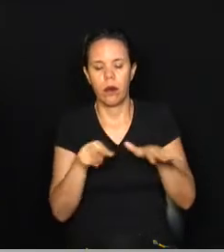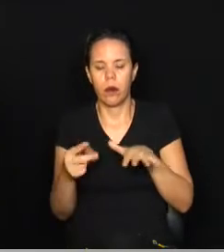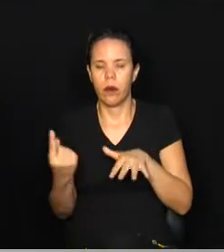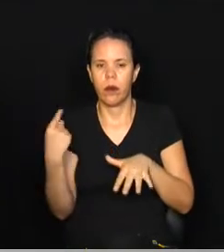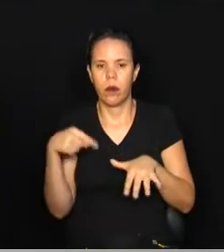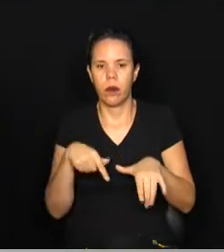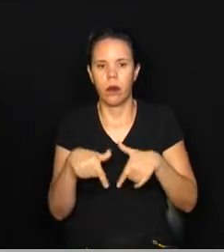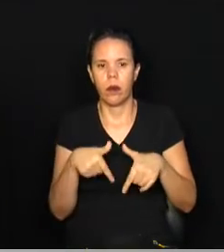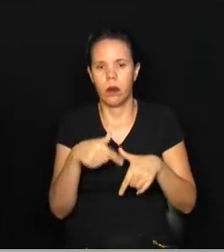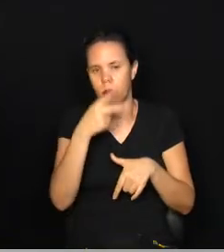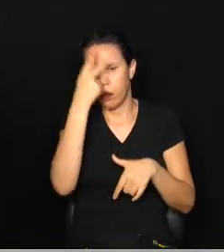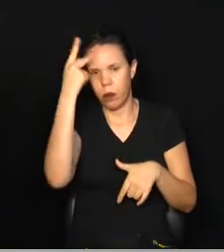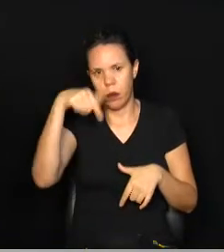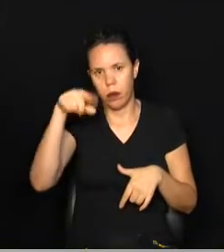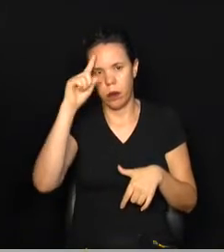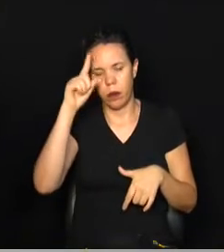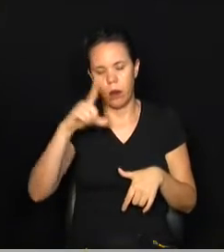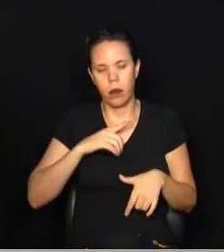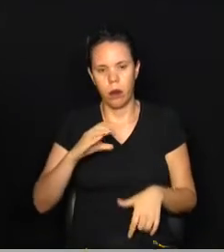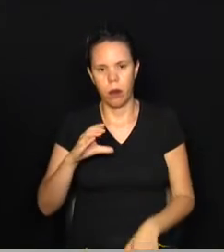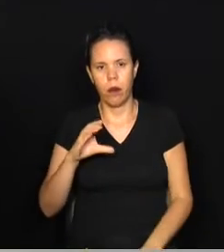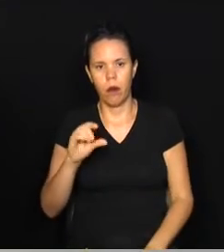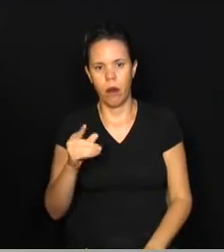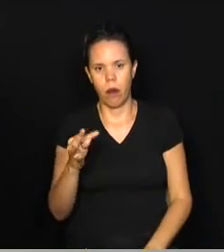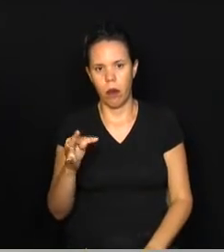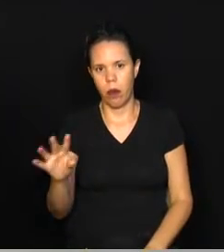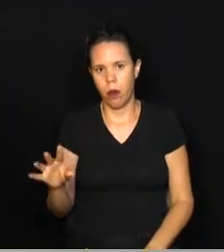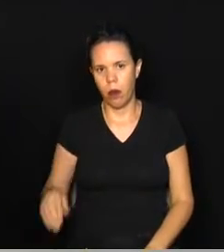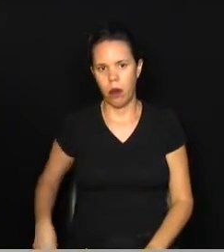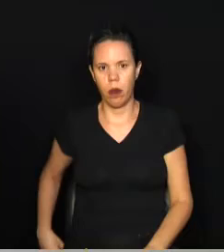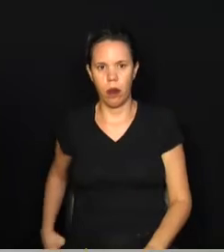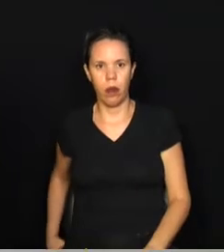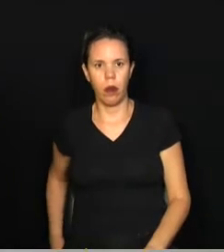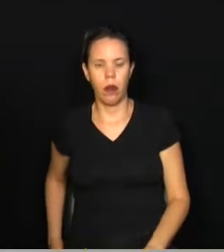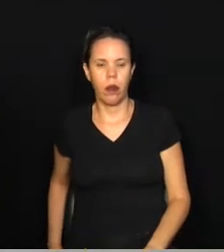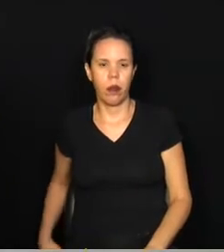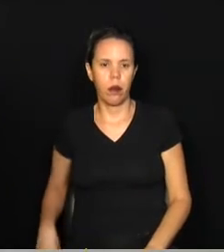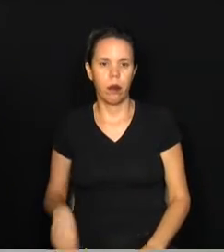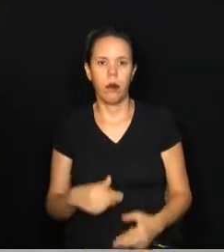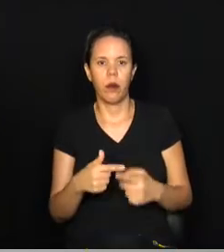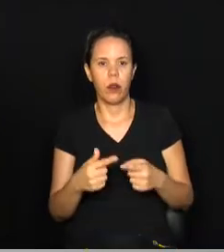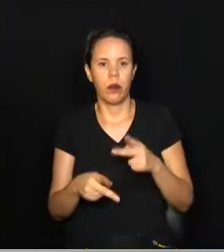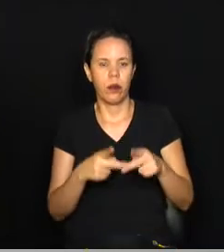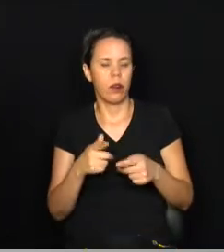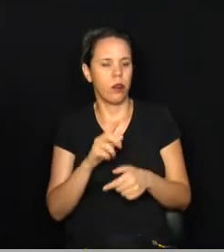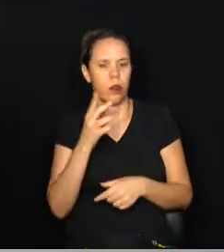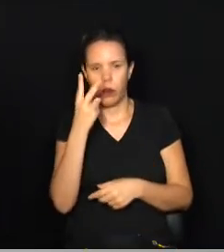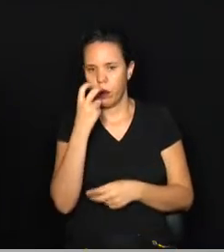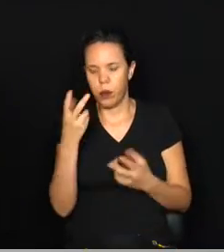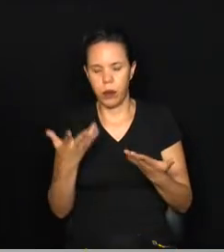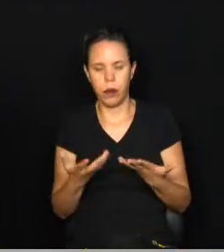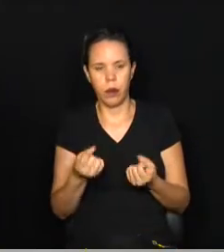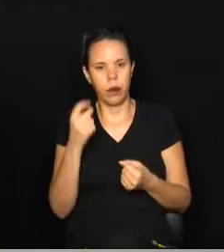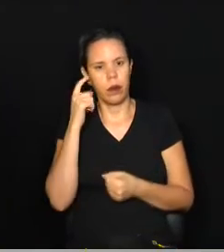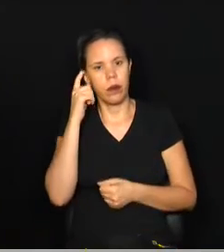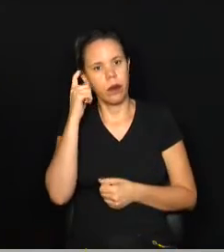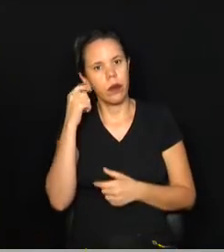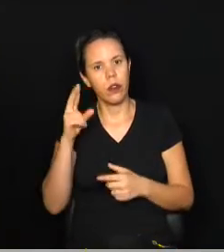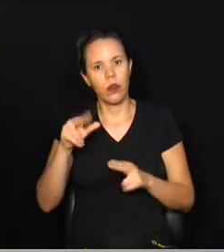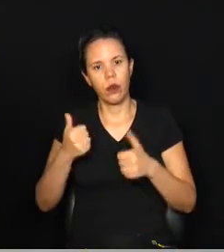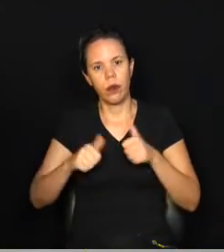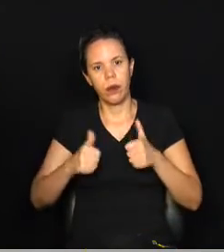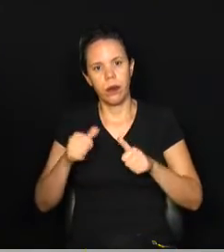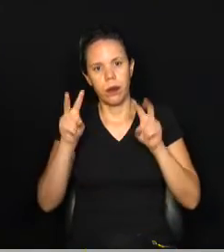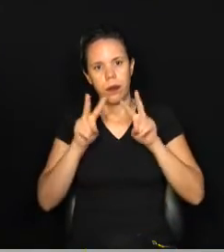do trabalhador, quando tem a CIPATES, que sofrem acidente de trabalho simplesmente por não enxergar, porque nunca passaram por uma avaliação